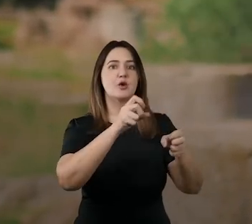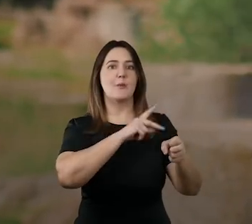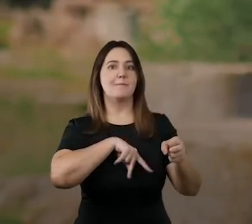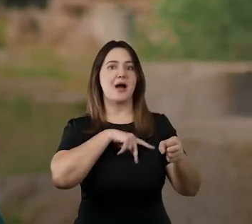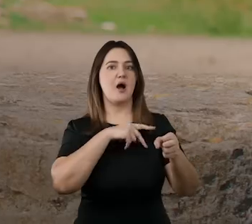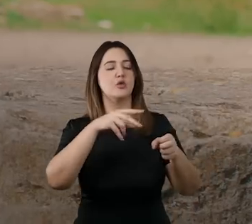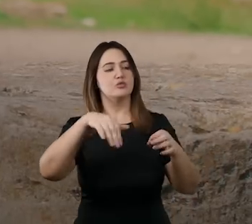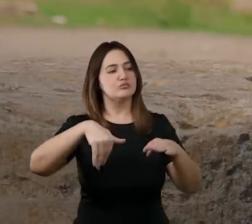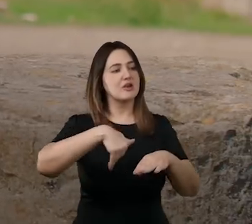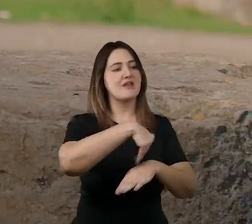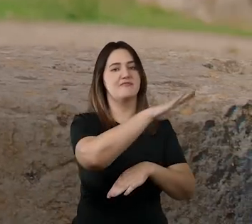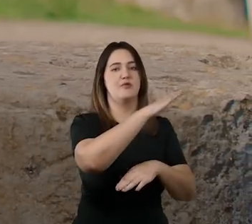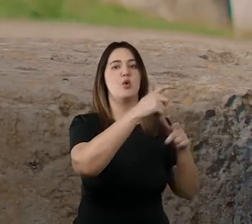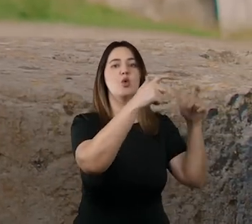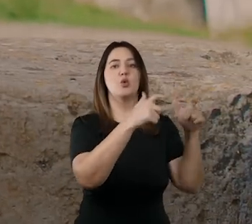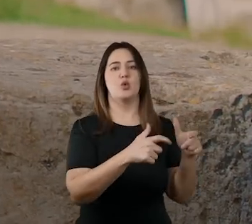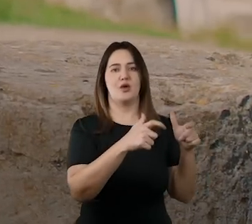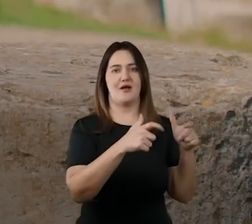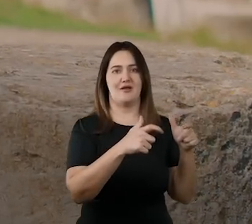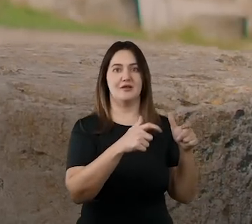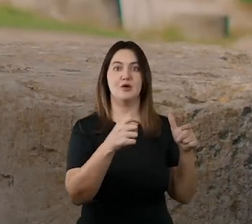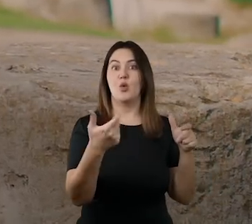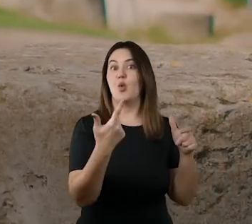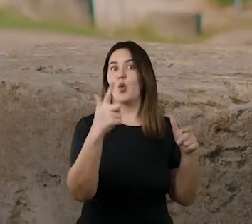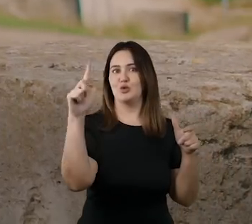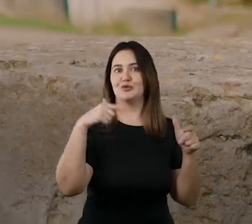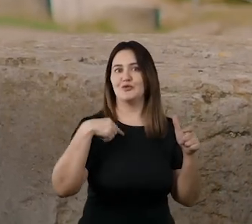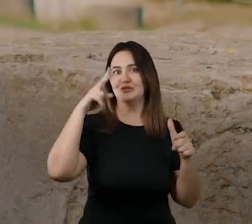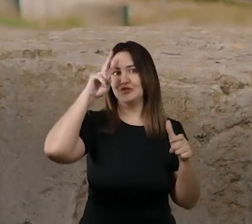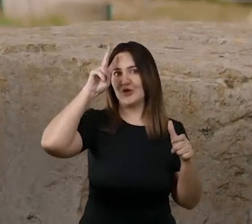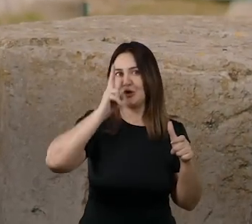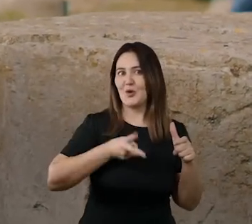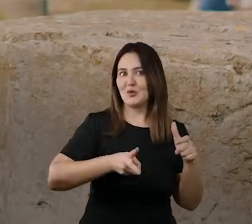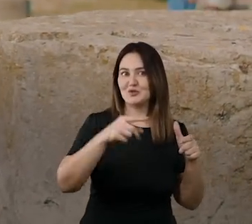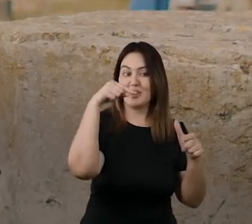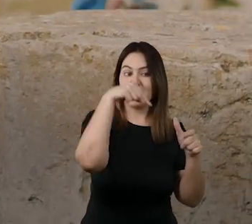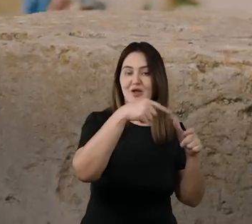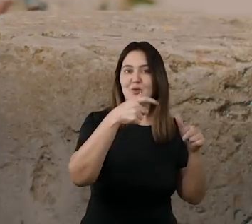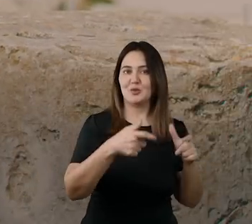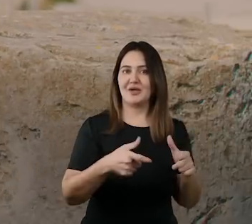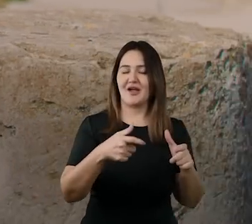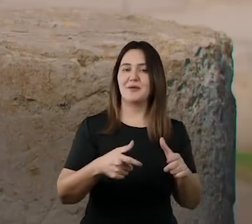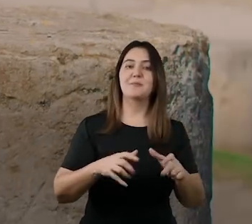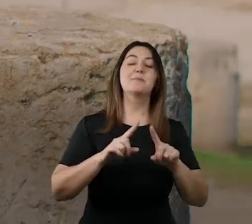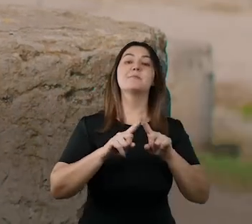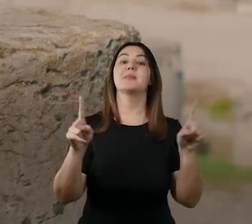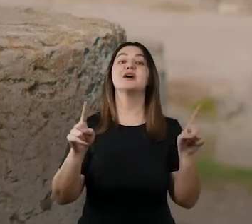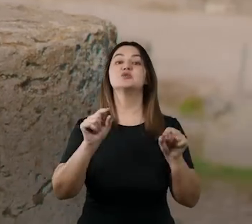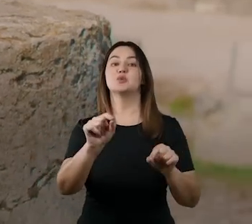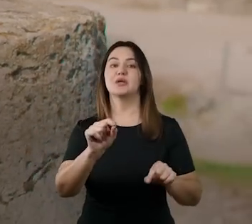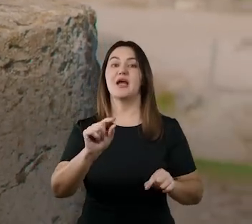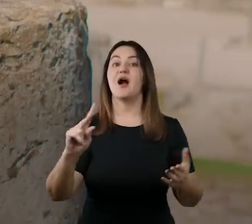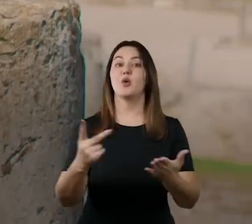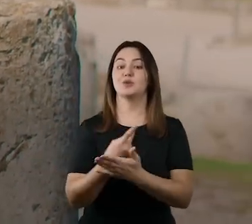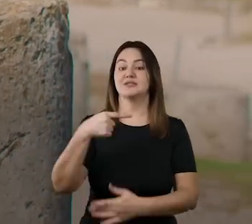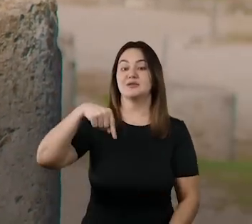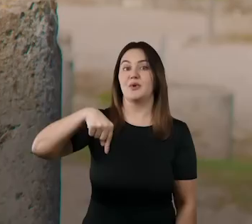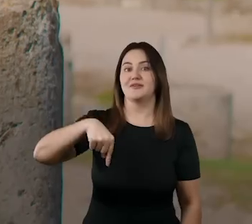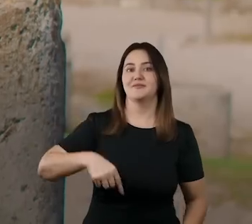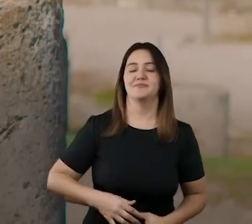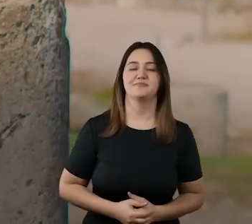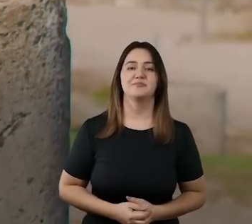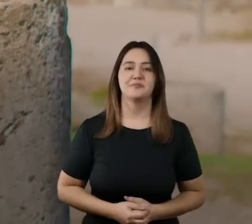Areópago. E é lá que eu vou continuar essa história com vocês, mas não sem antes mencionar um outro evento que aconteceu